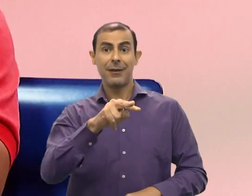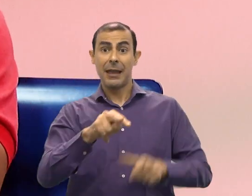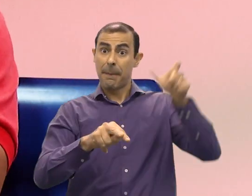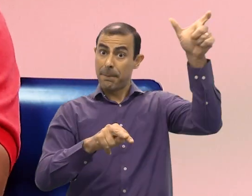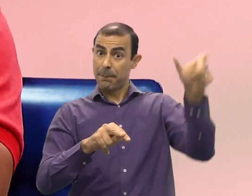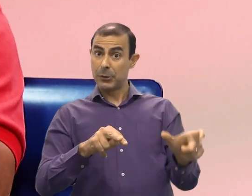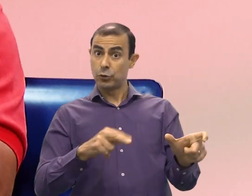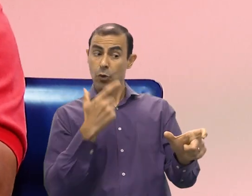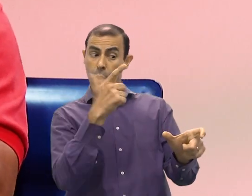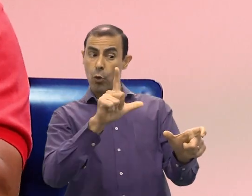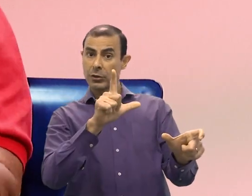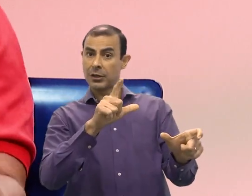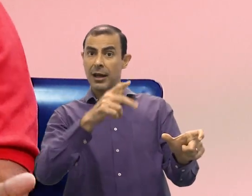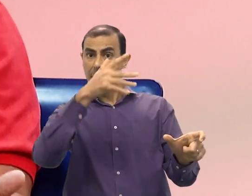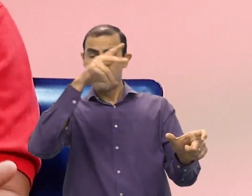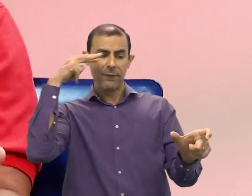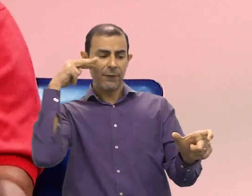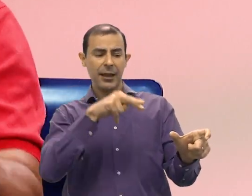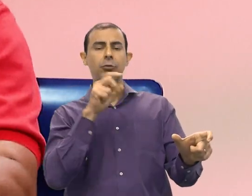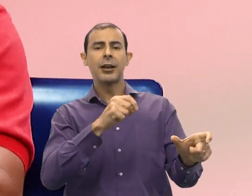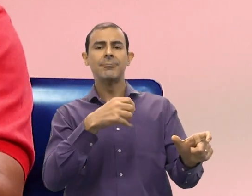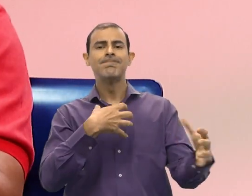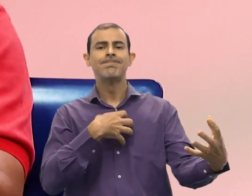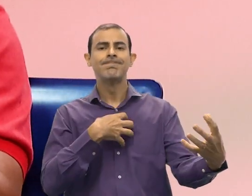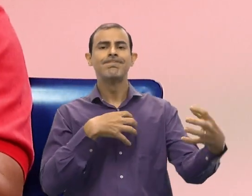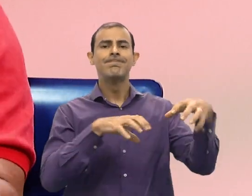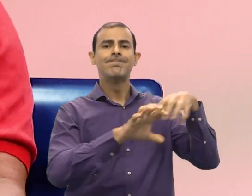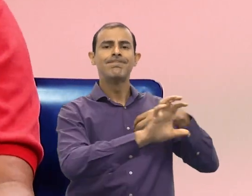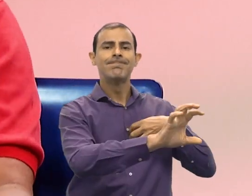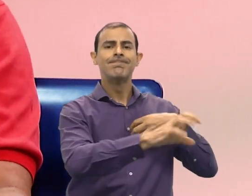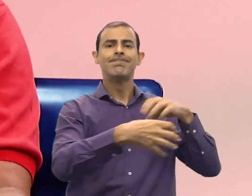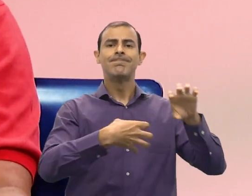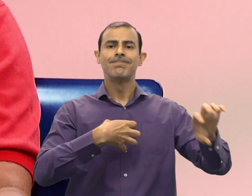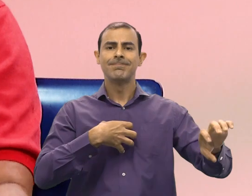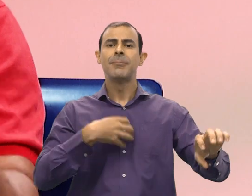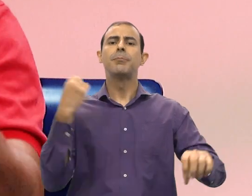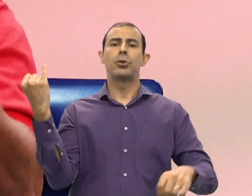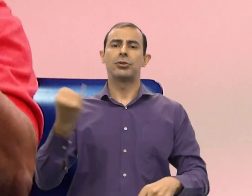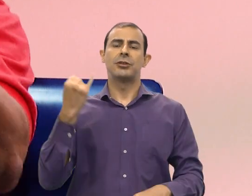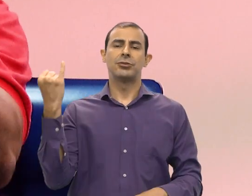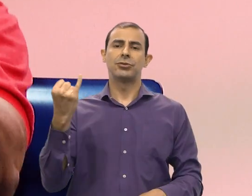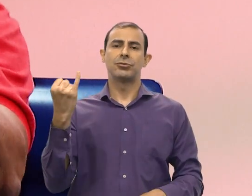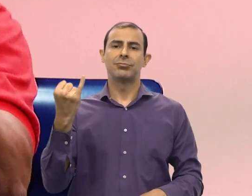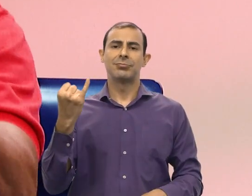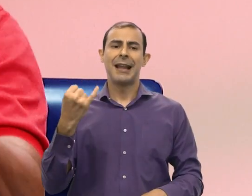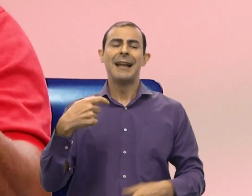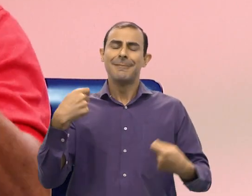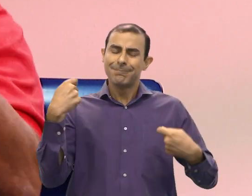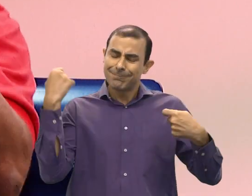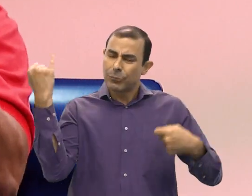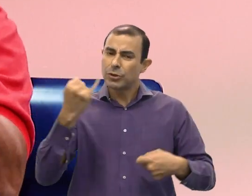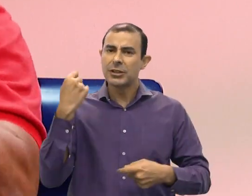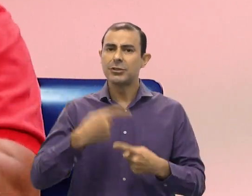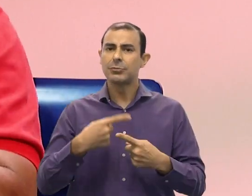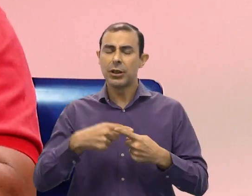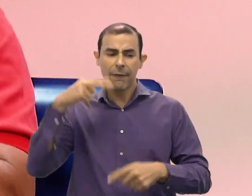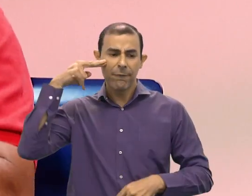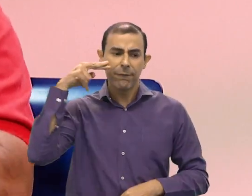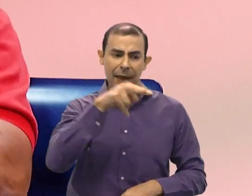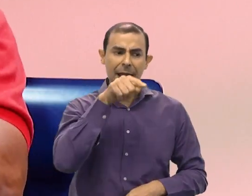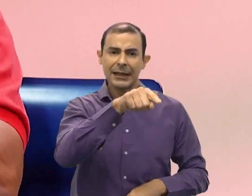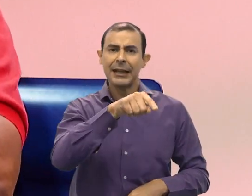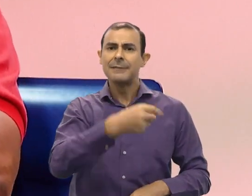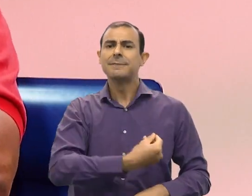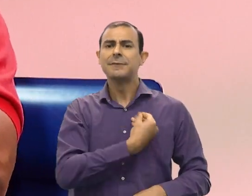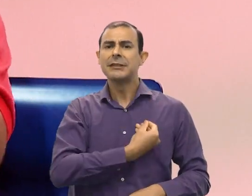mais empatia. Hoje a razão da existência que move o Instituto é exatamente o olhar para o próximo, é se colocar no lugar dele, mas não apenas